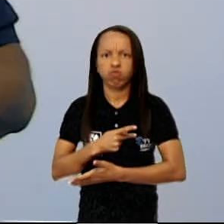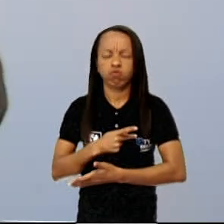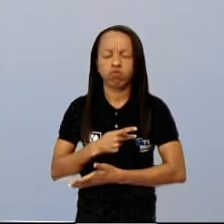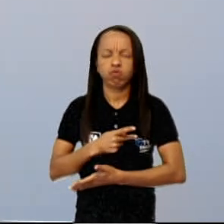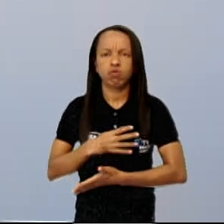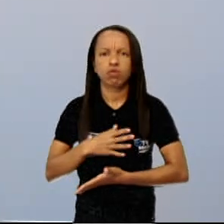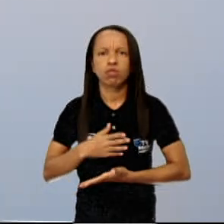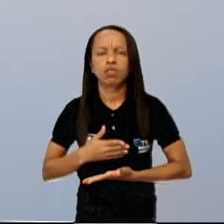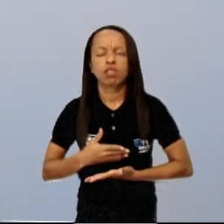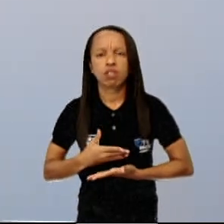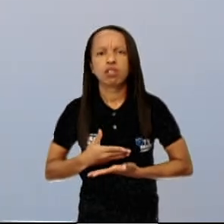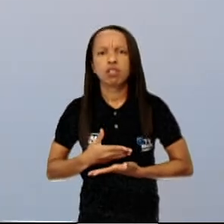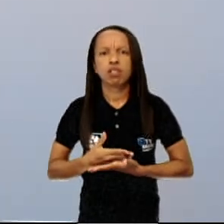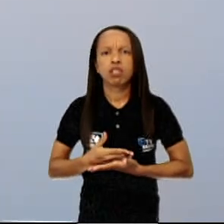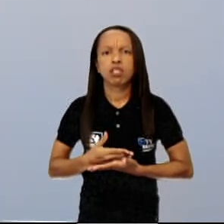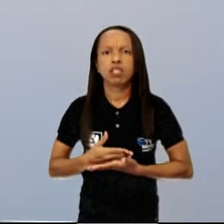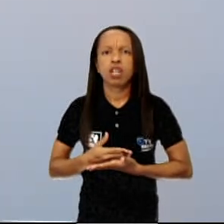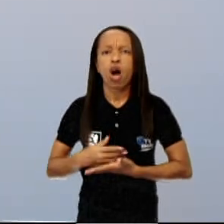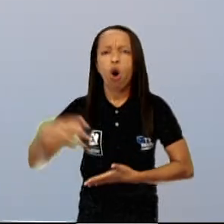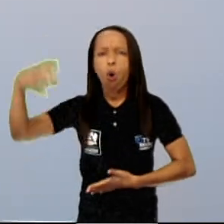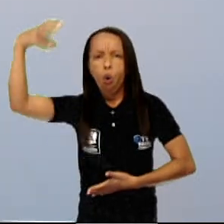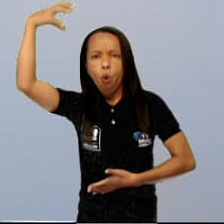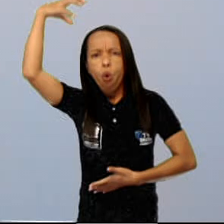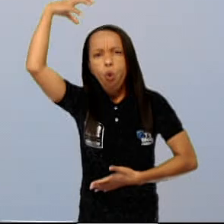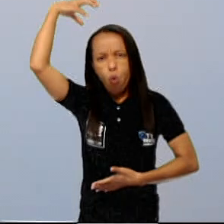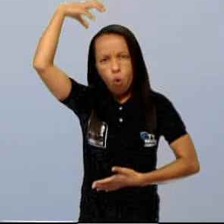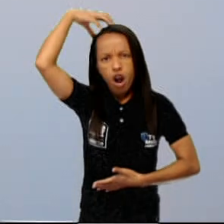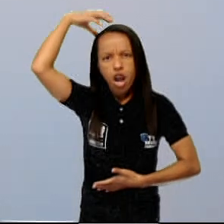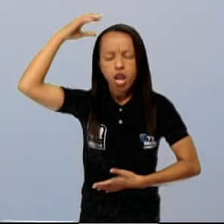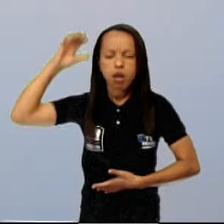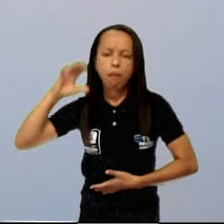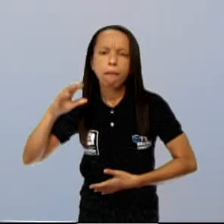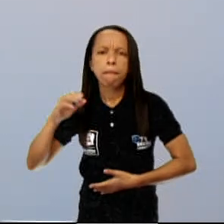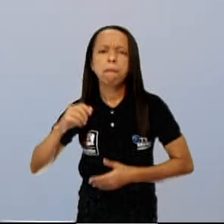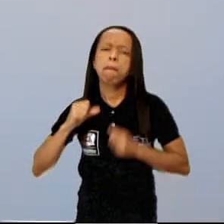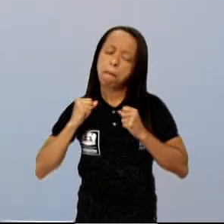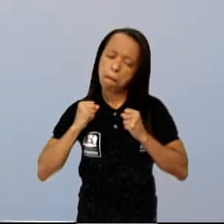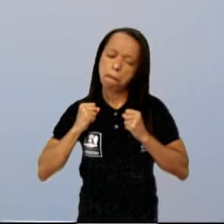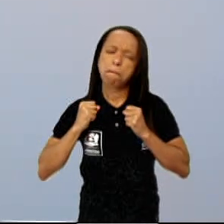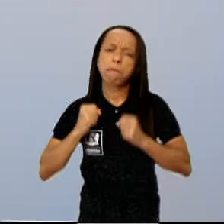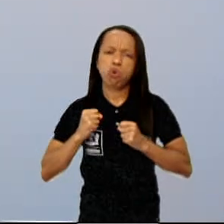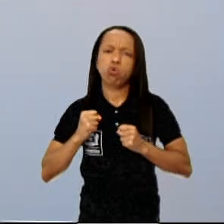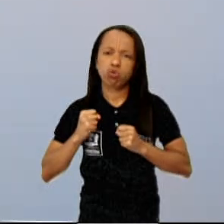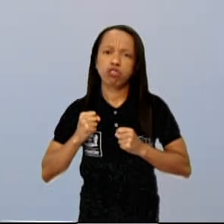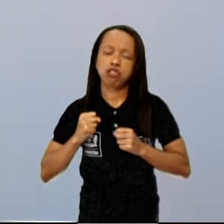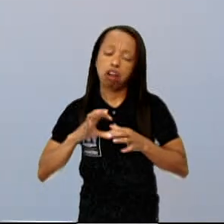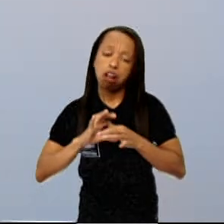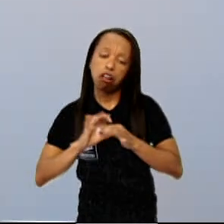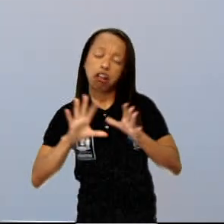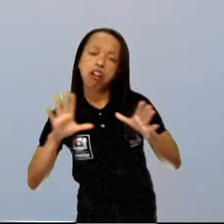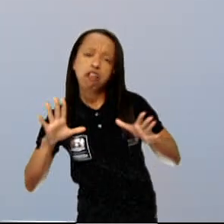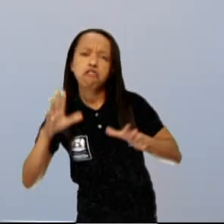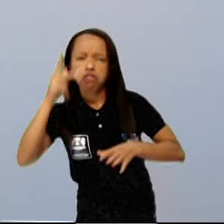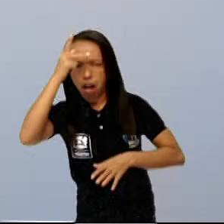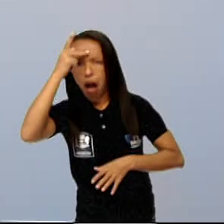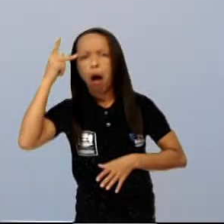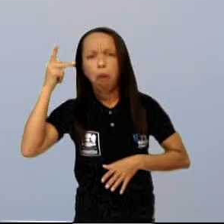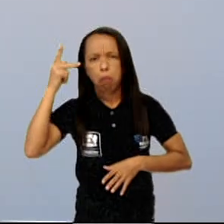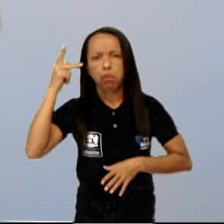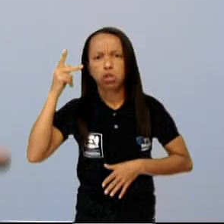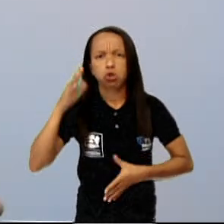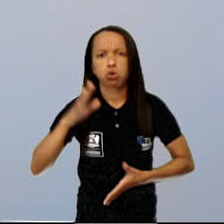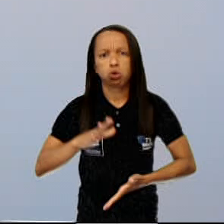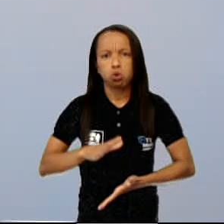assim quisesse. Então, o rei ele tinha poderes absolutos, e isso caracteriza o que a gente chama também na história de